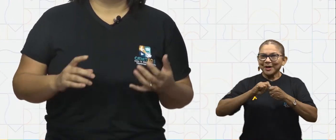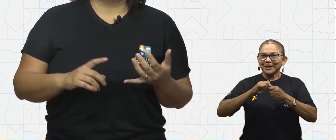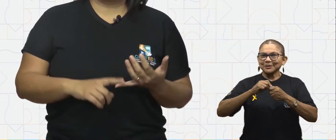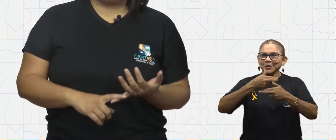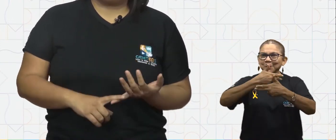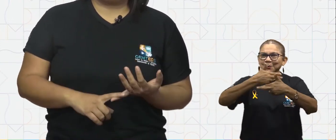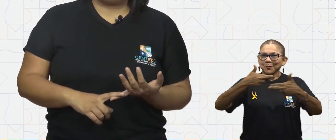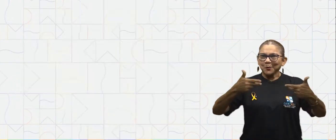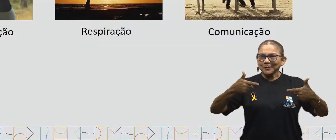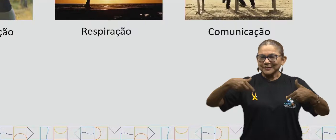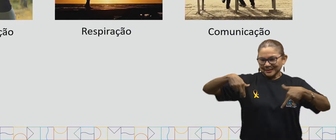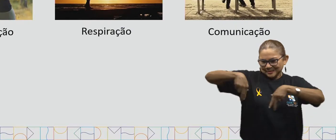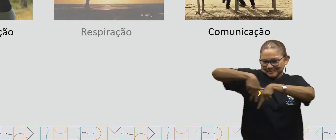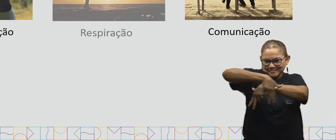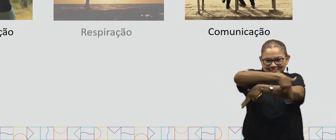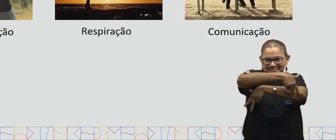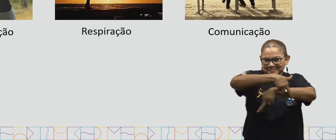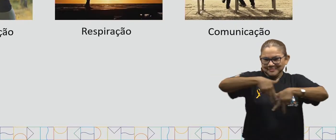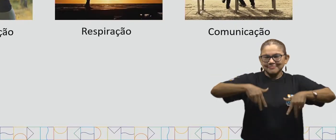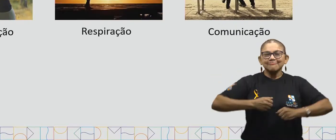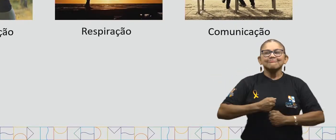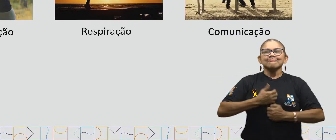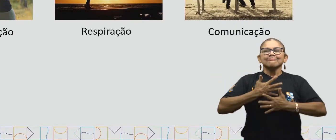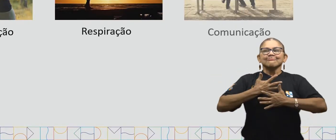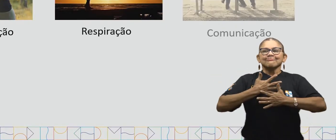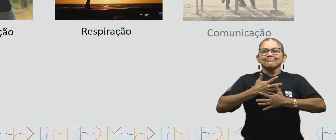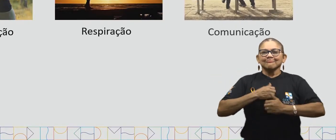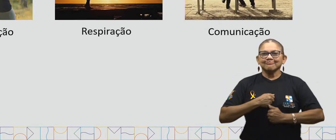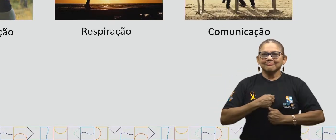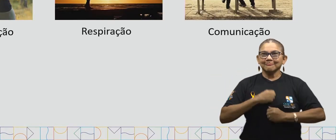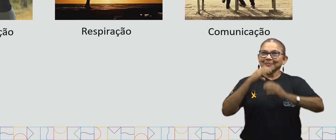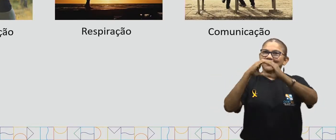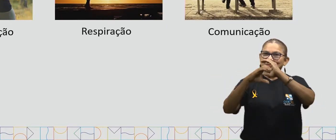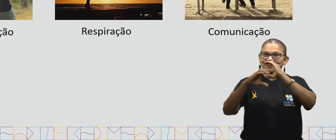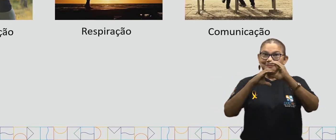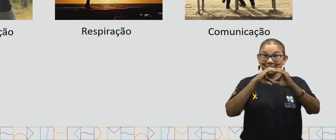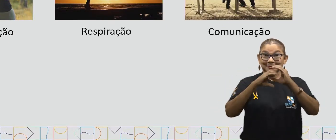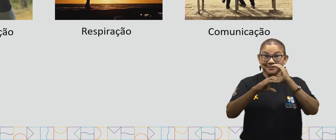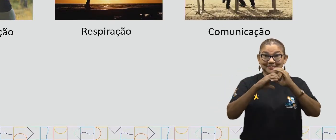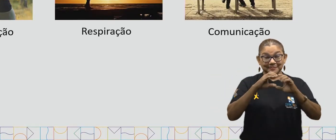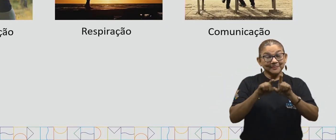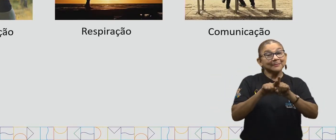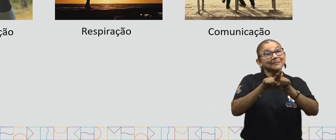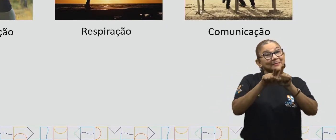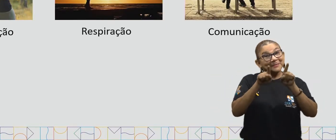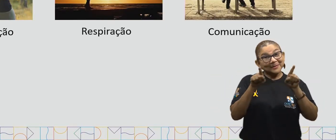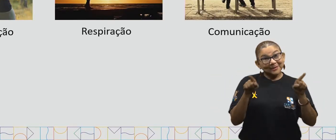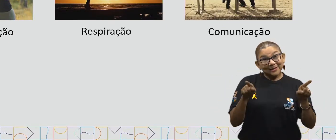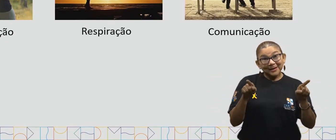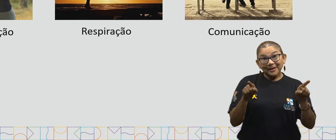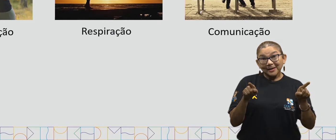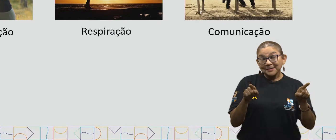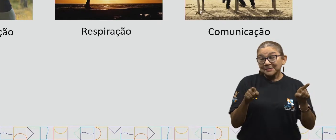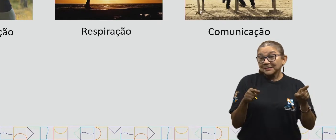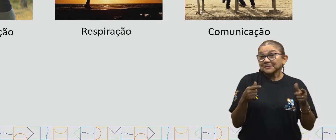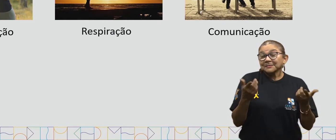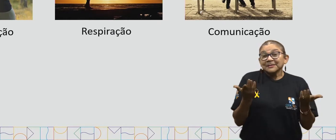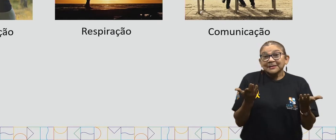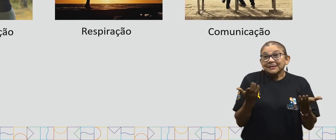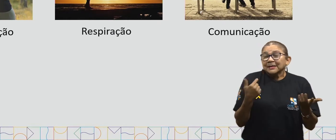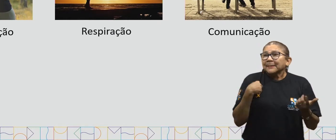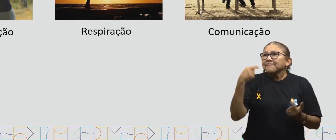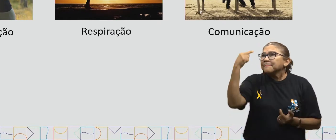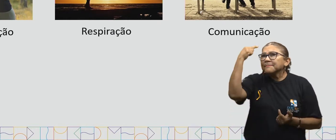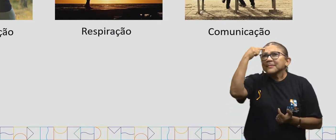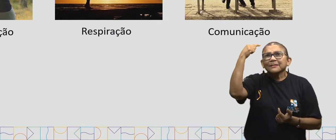maravilhosas, como se movimentar, respirar e se comunicar. Porém, não nos damos